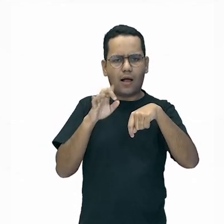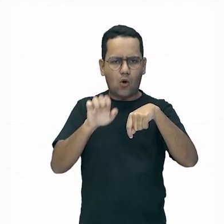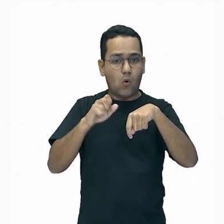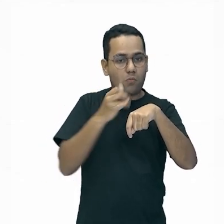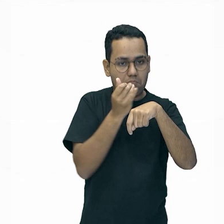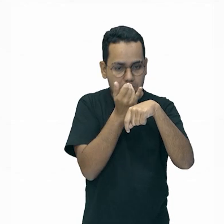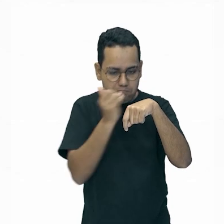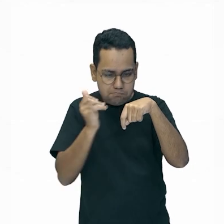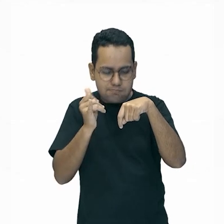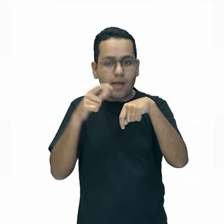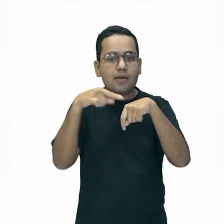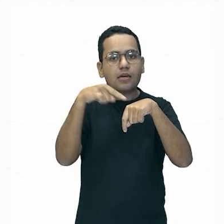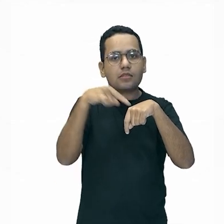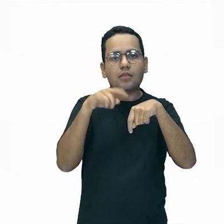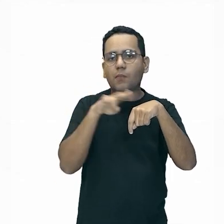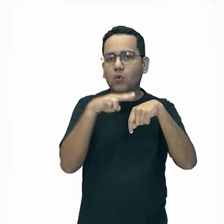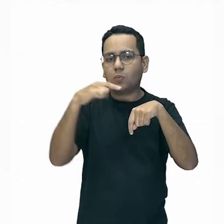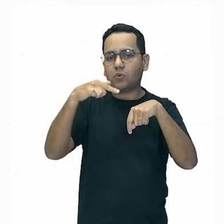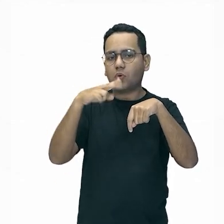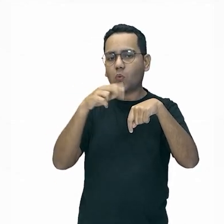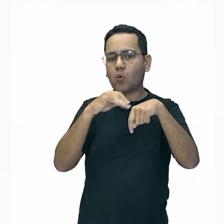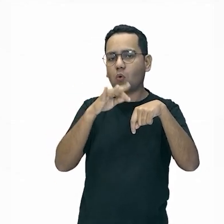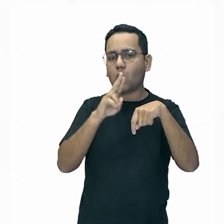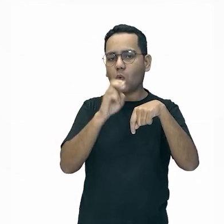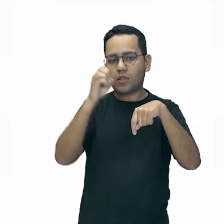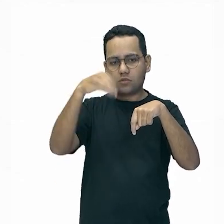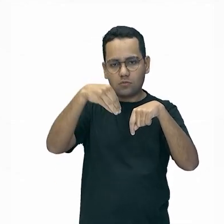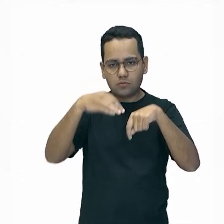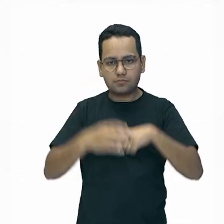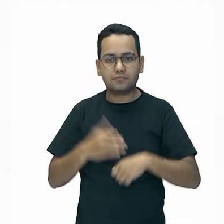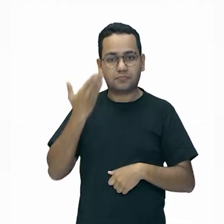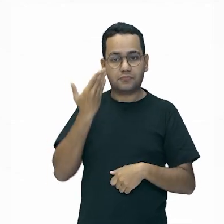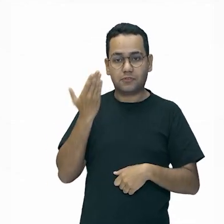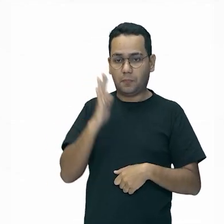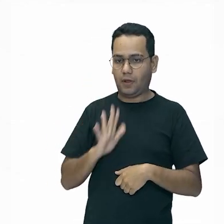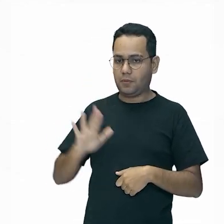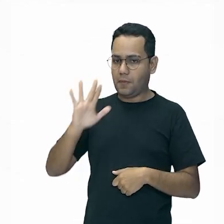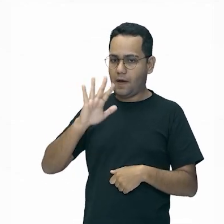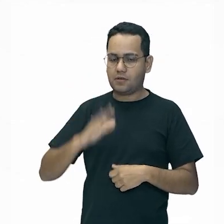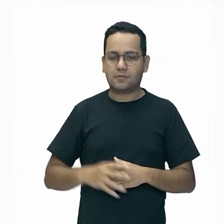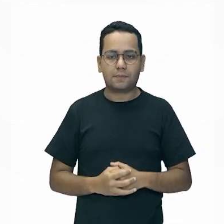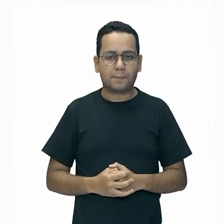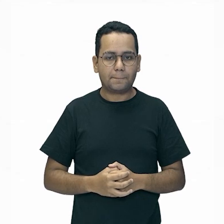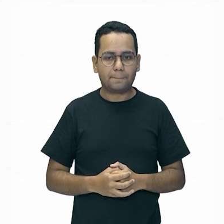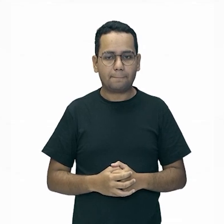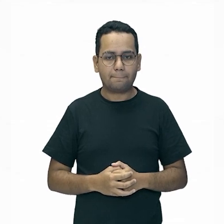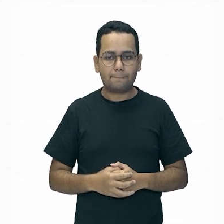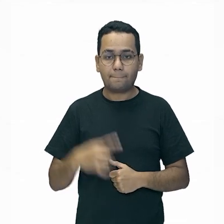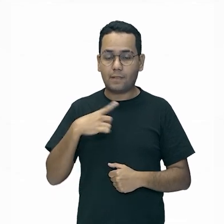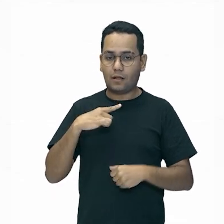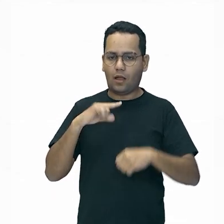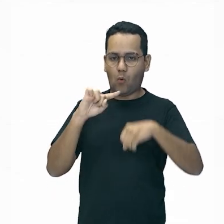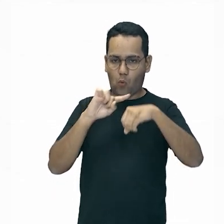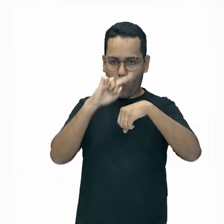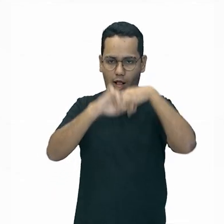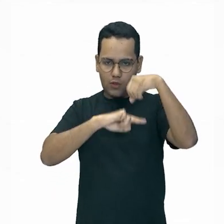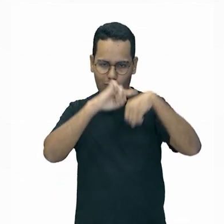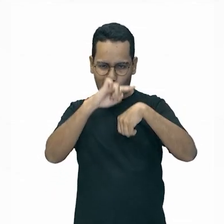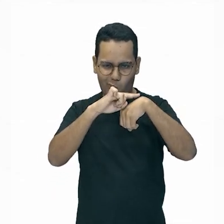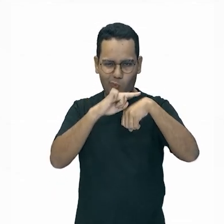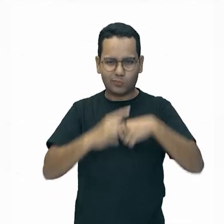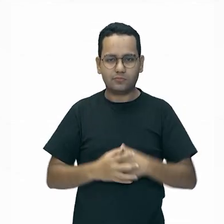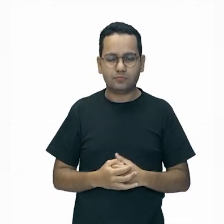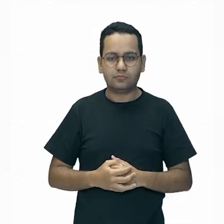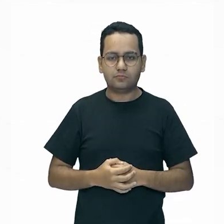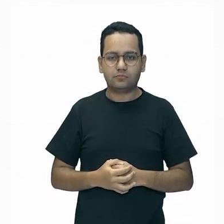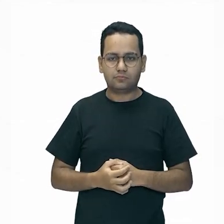de quantos. Então, vocês podem ver aí, nessa imagem, que está representando um átomo, tá, pessoal? Lá